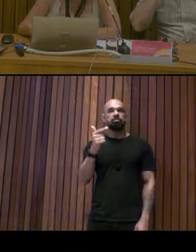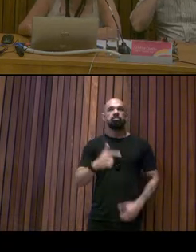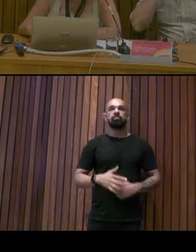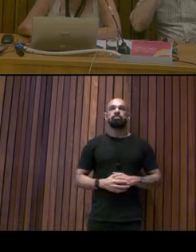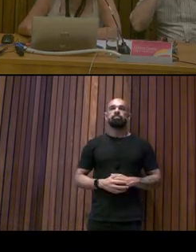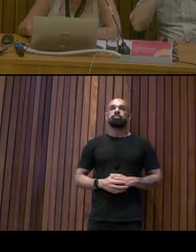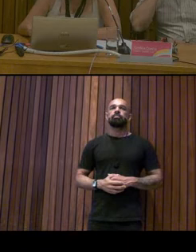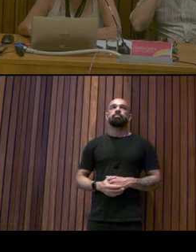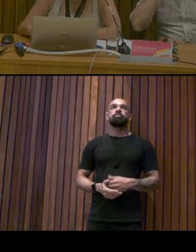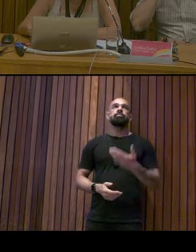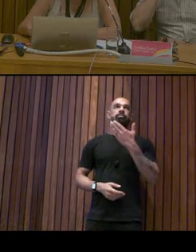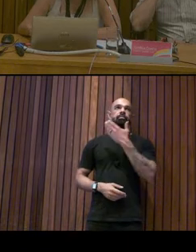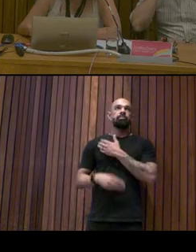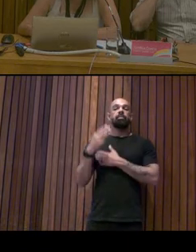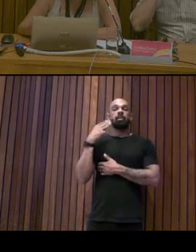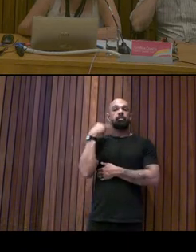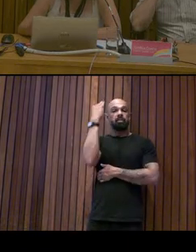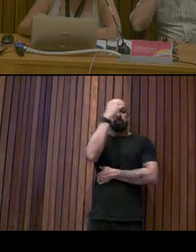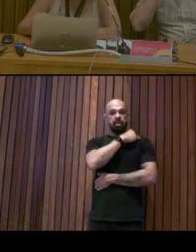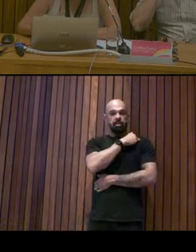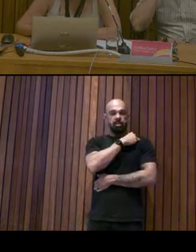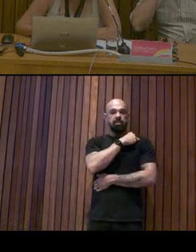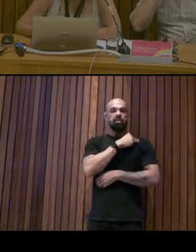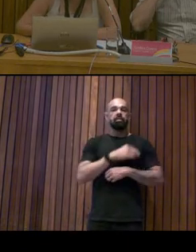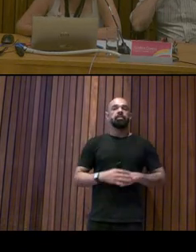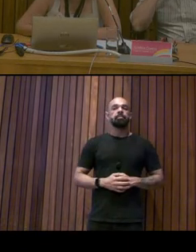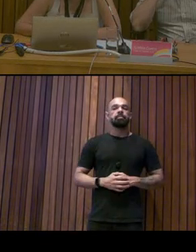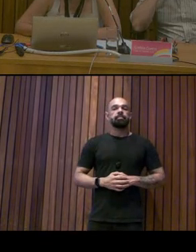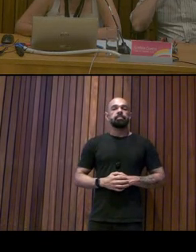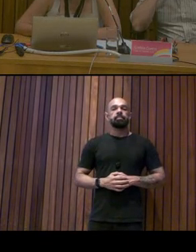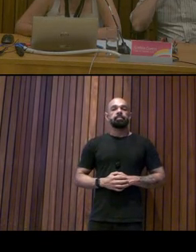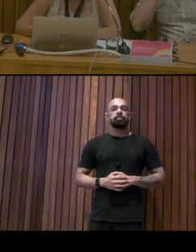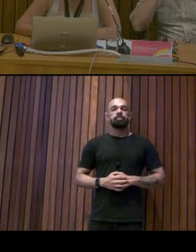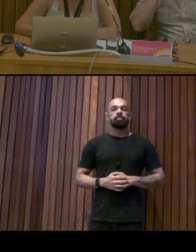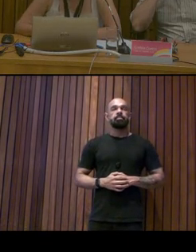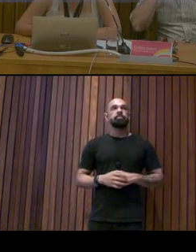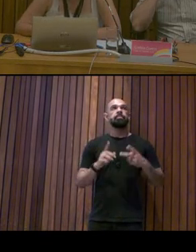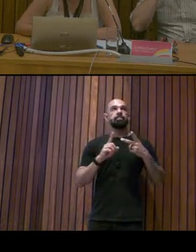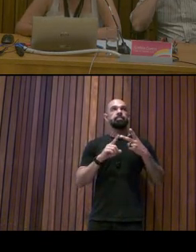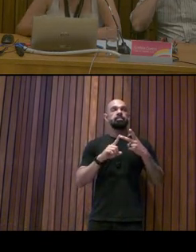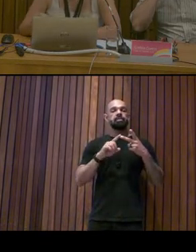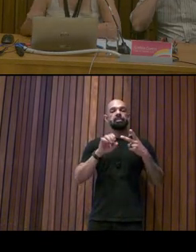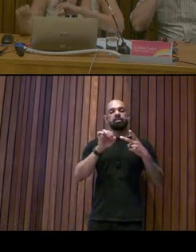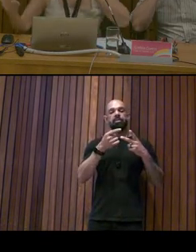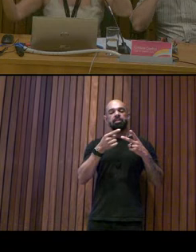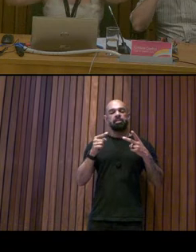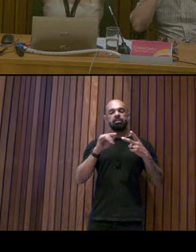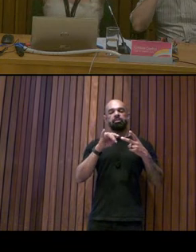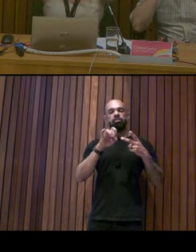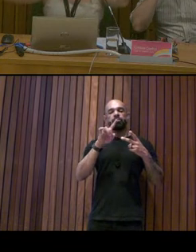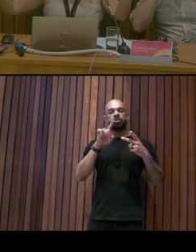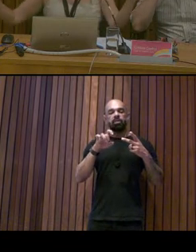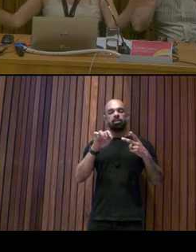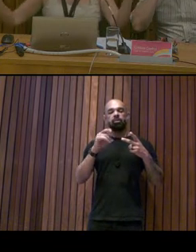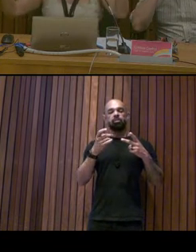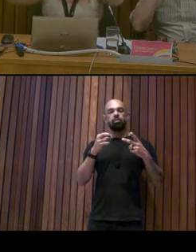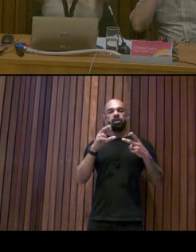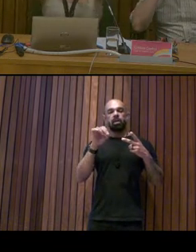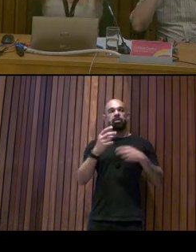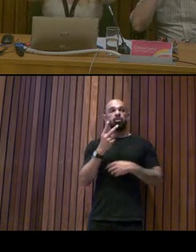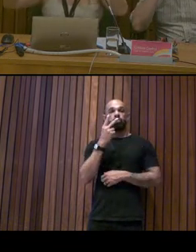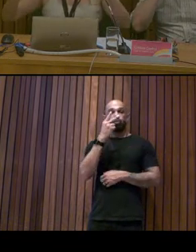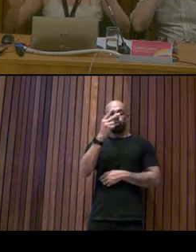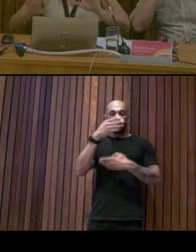Esse, então, é o Virgem Maria e esse é o São José Operário. São dois murais que ladeiam